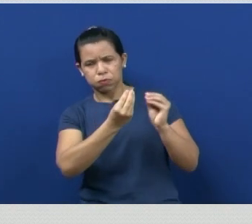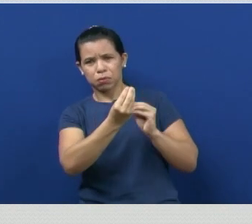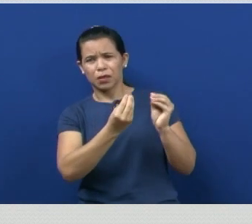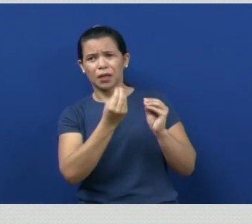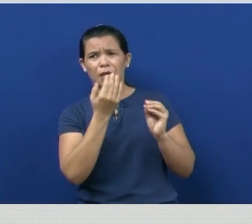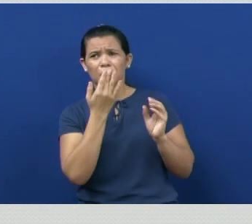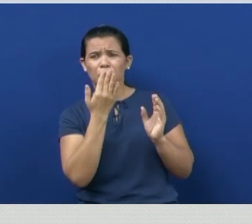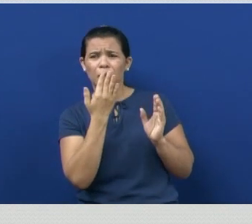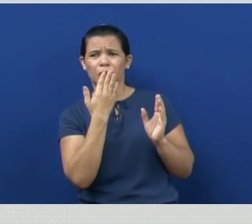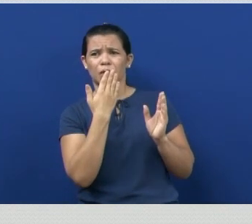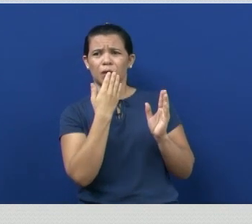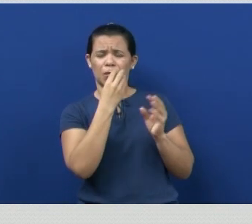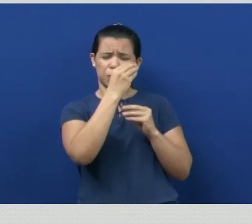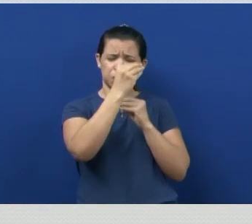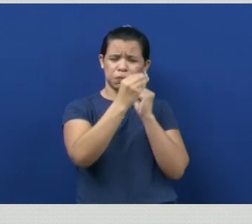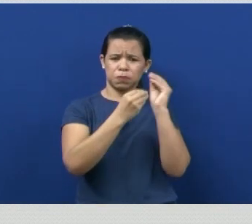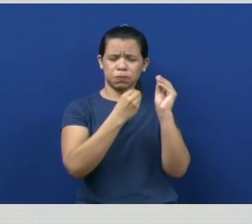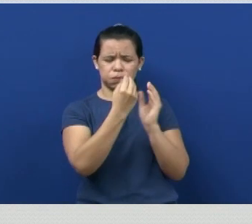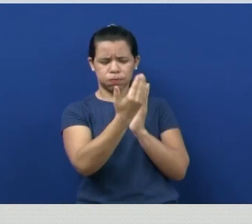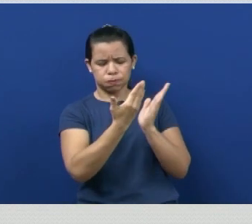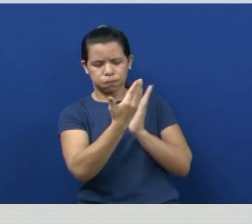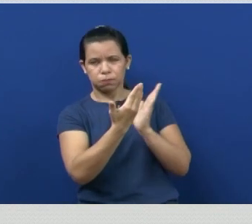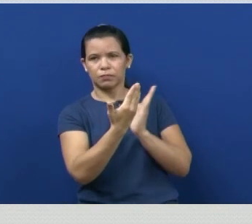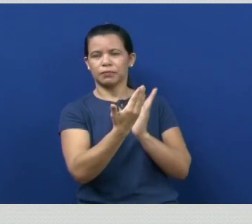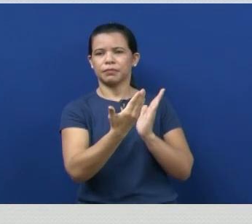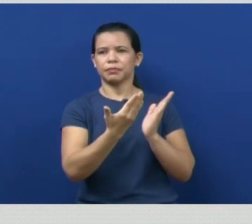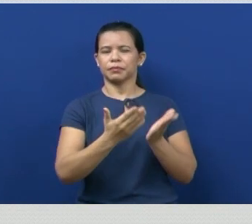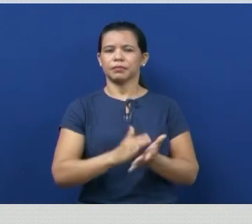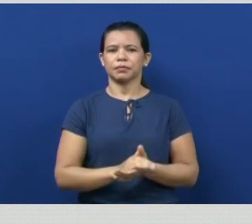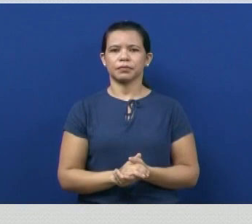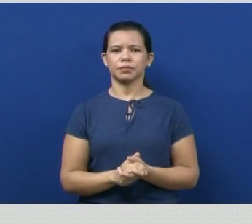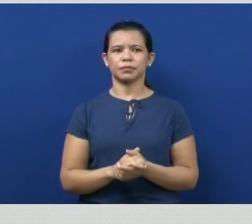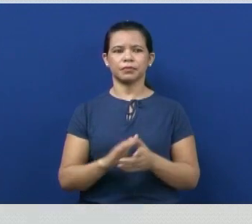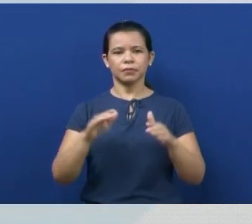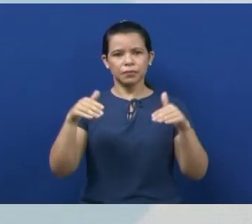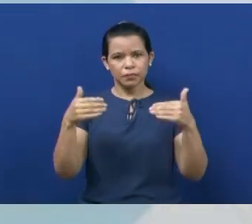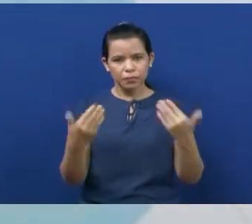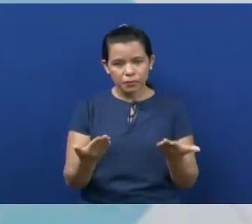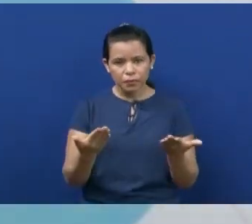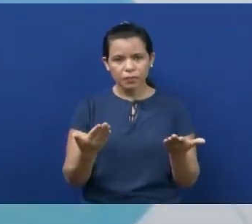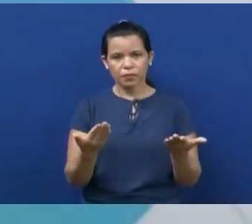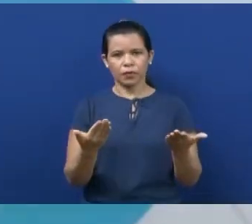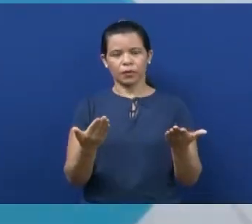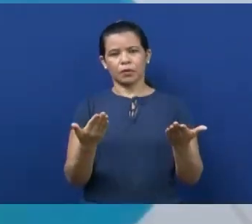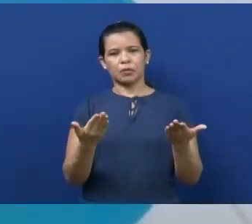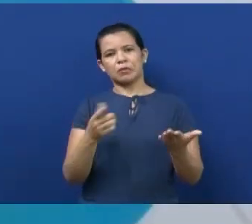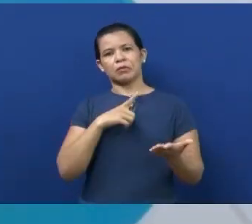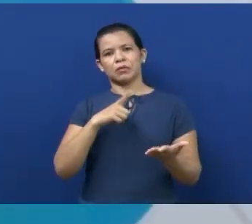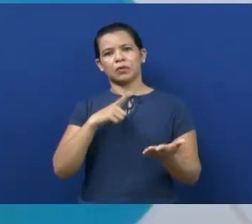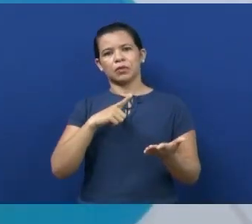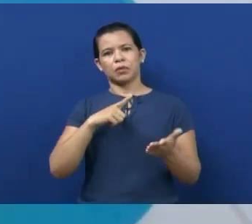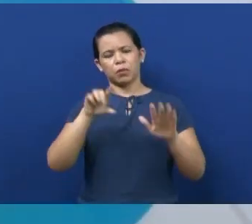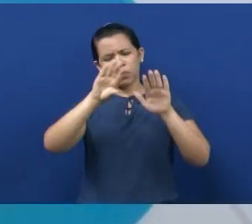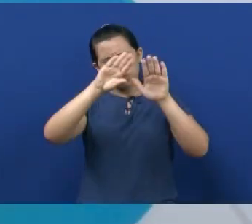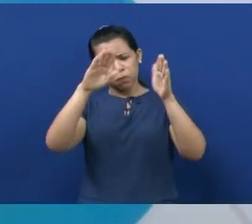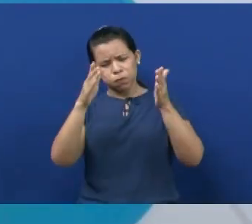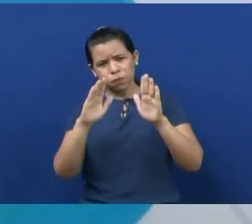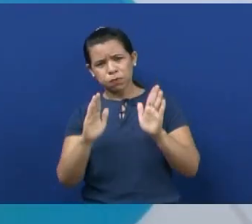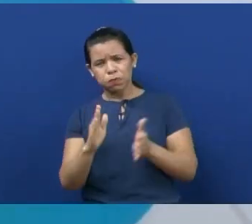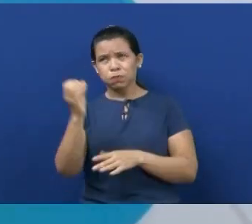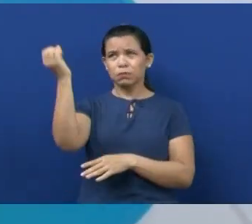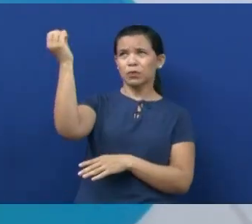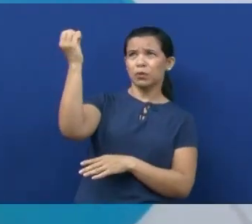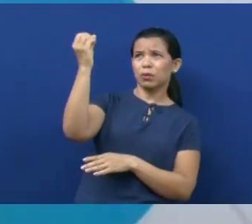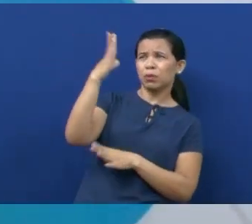acabavam se misturando pela proximidade. Então, formando assim toda essa gama de luz,